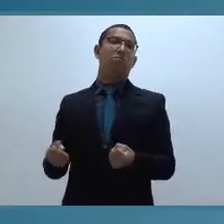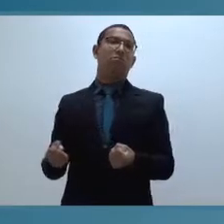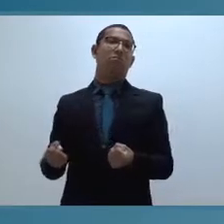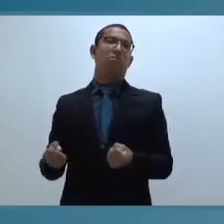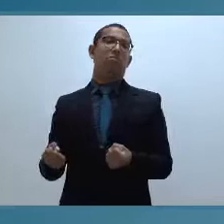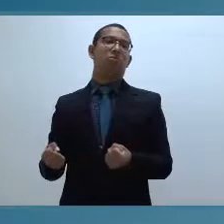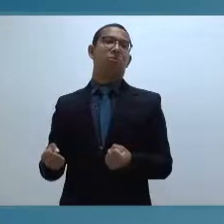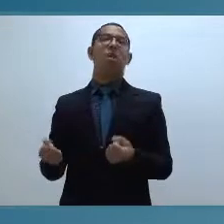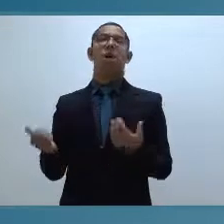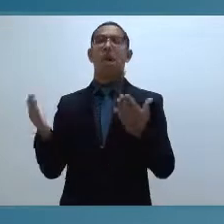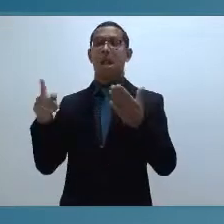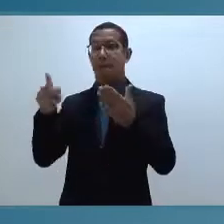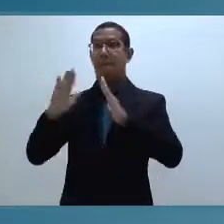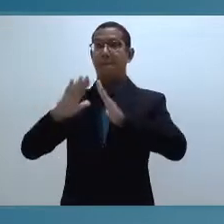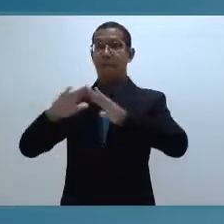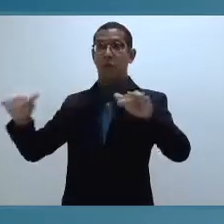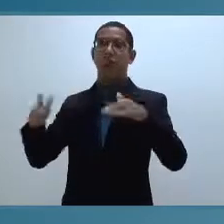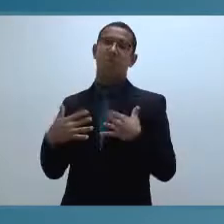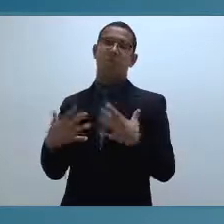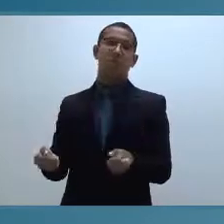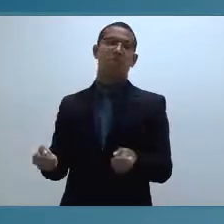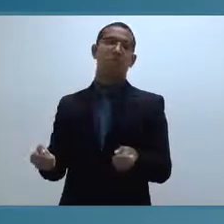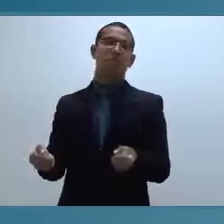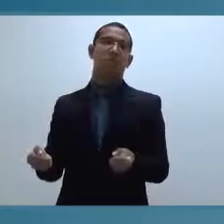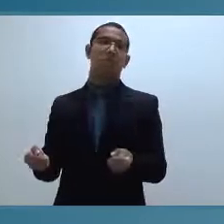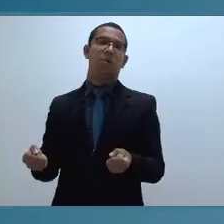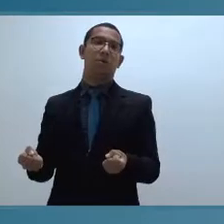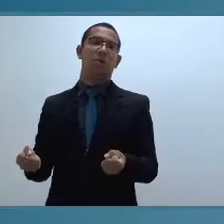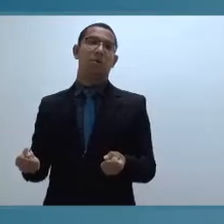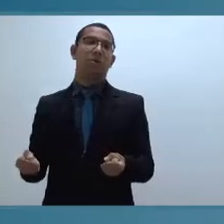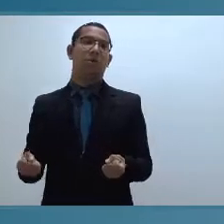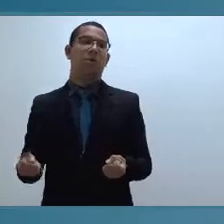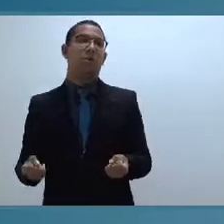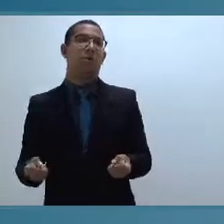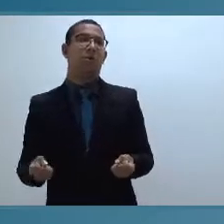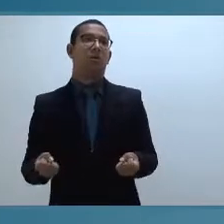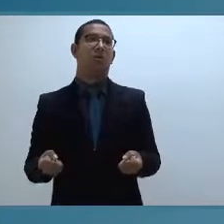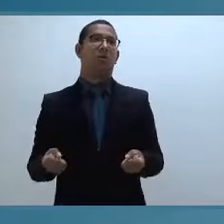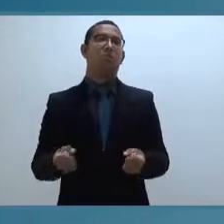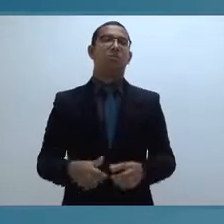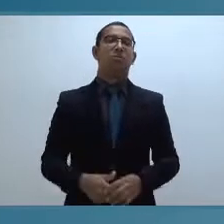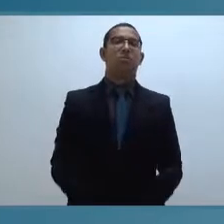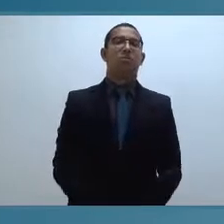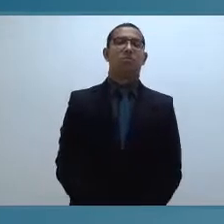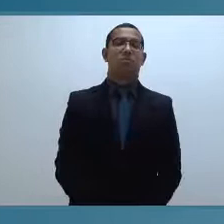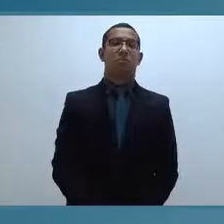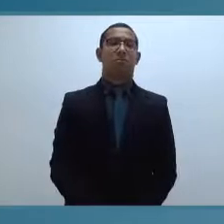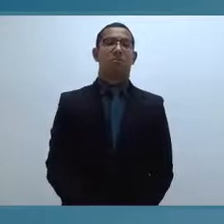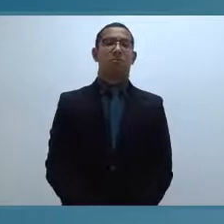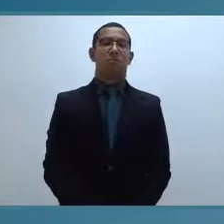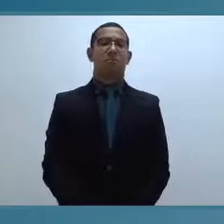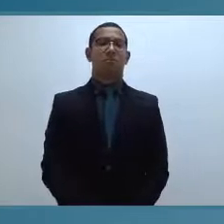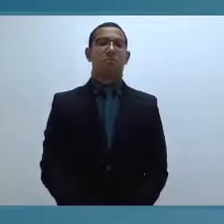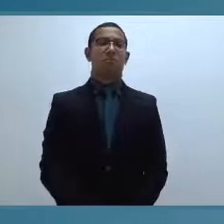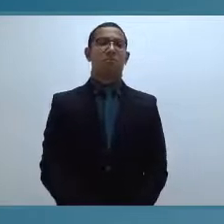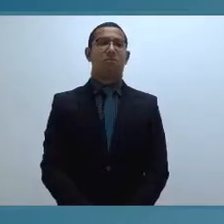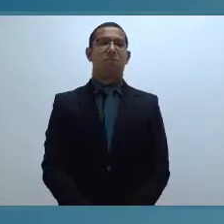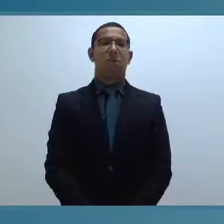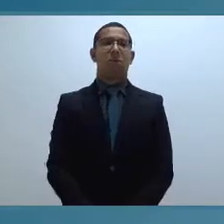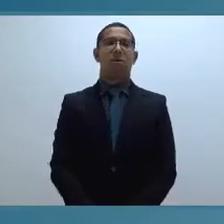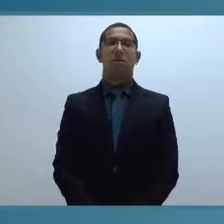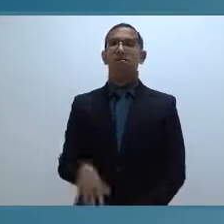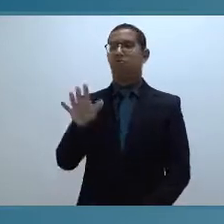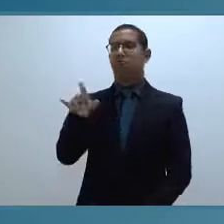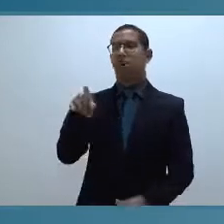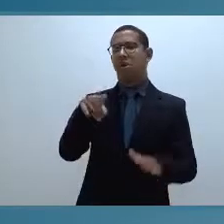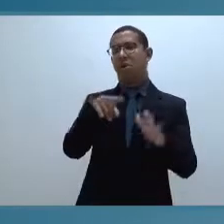ao pedido da apresentada da magistrada. É, desembargador Constantino, Vossa